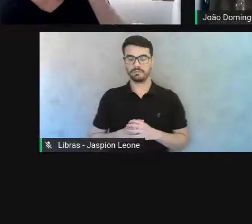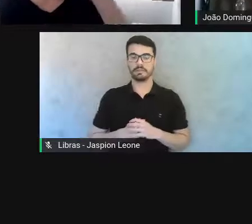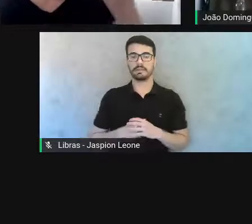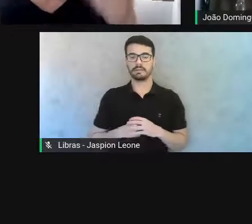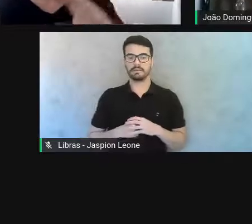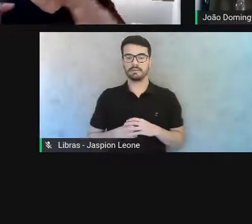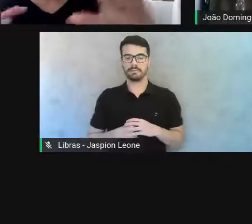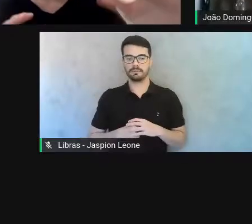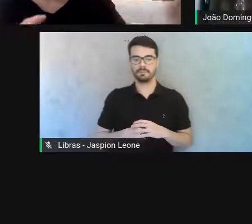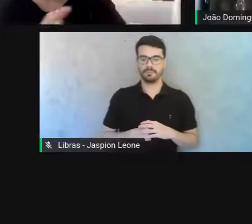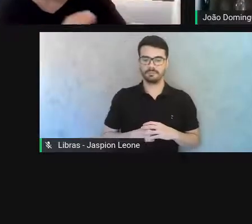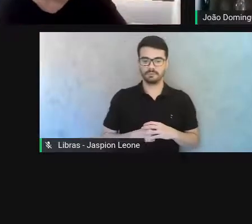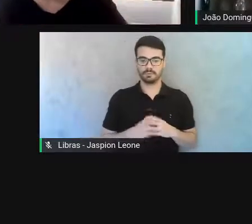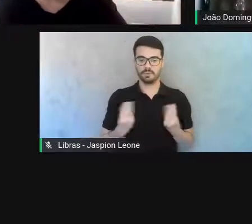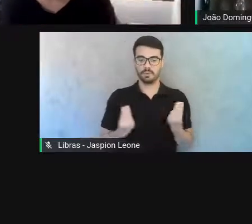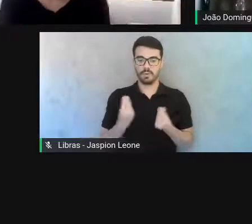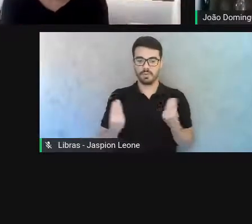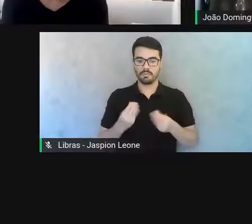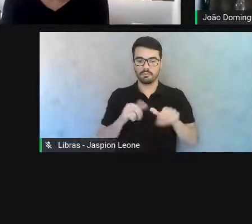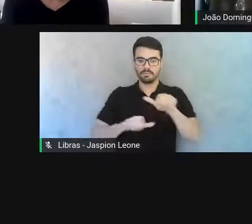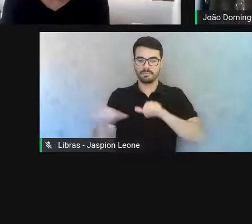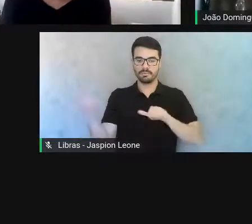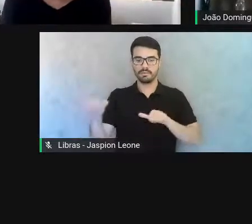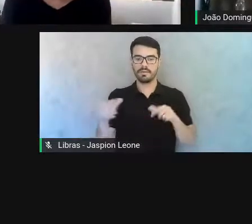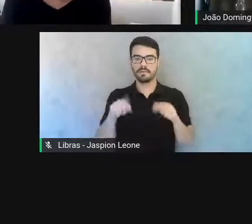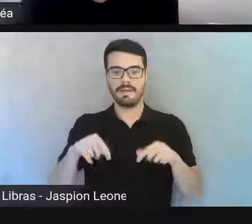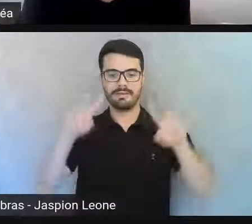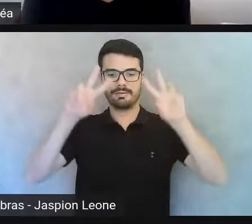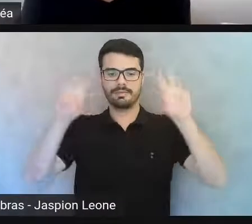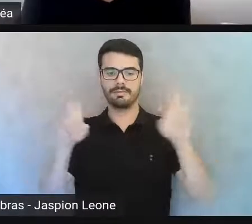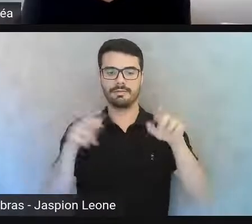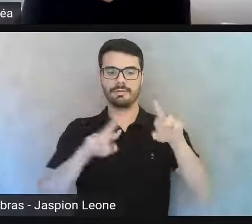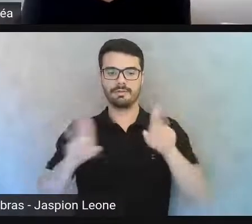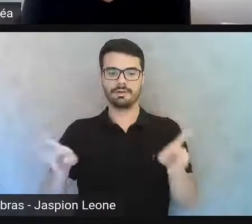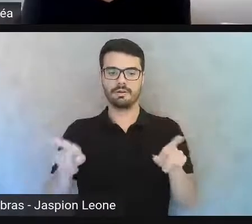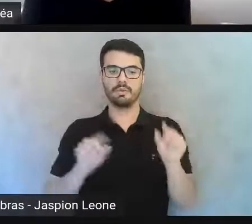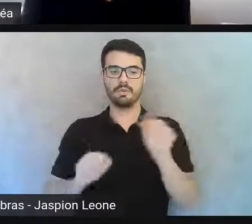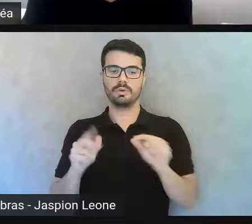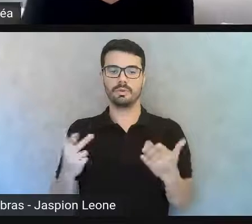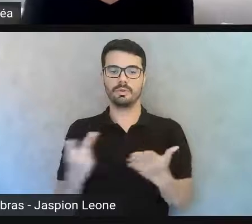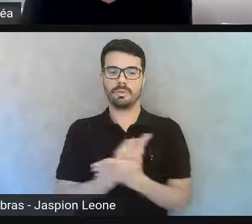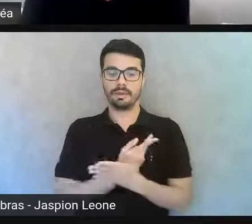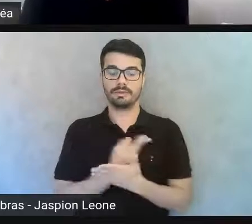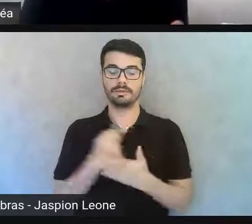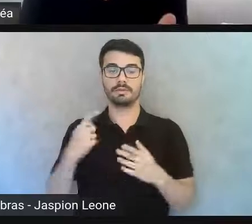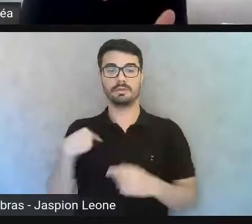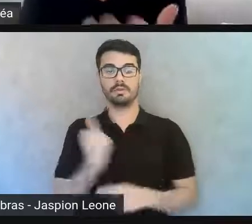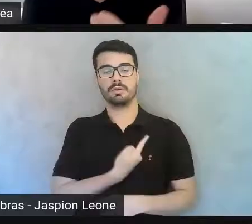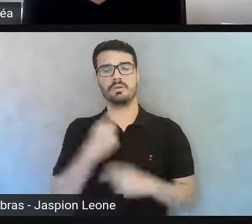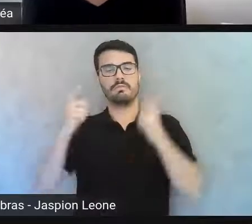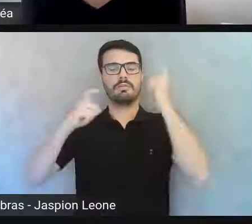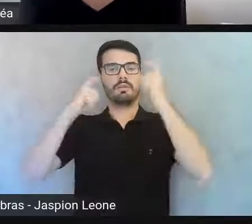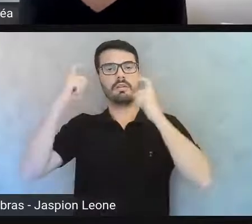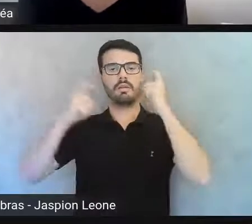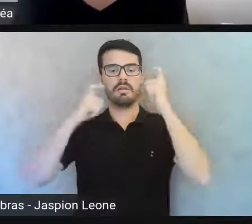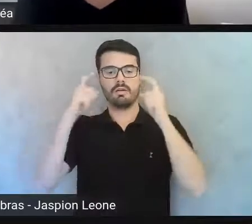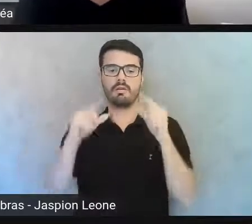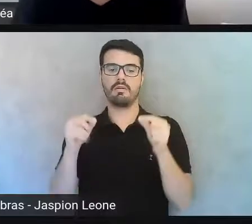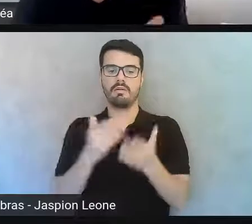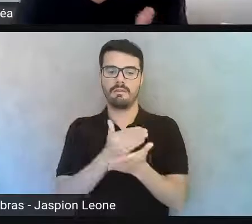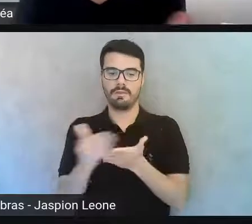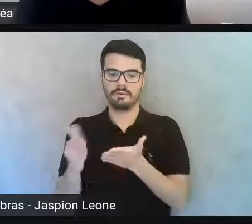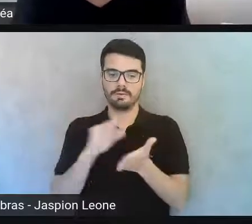com transferências, mas é um assunto diferente disso. Mas o que acontece? A gente se preocupou muito, só que começou a faltar